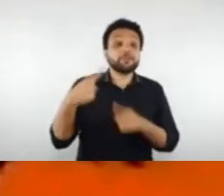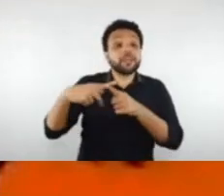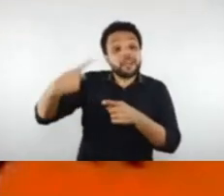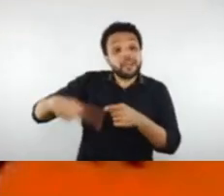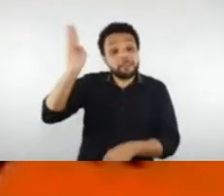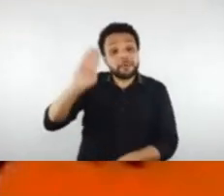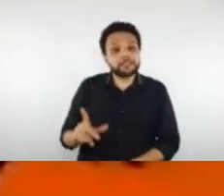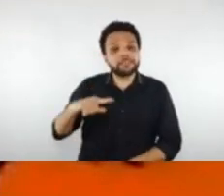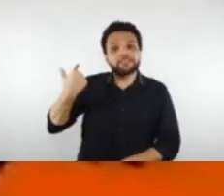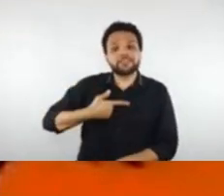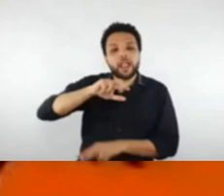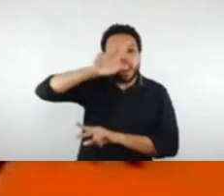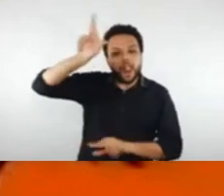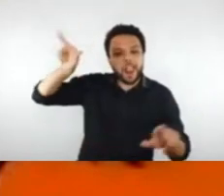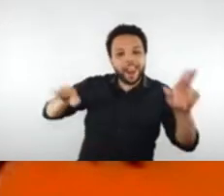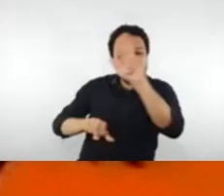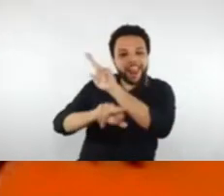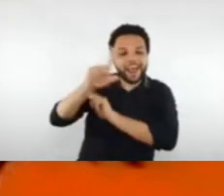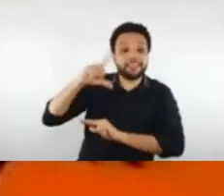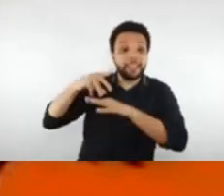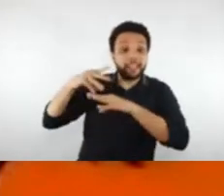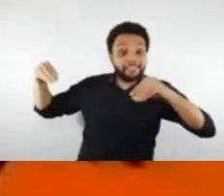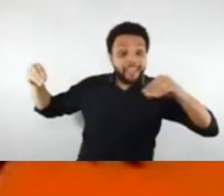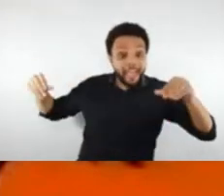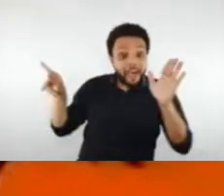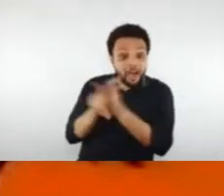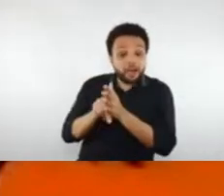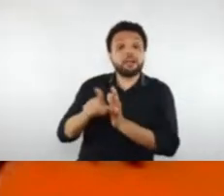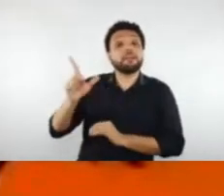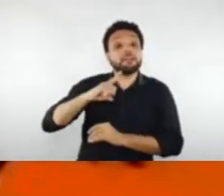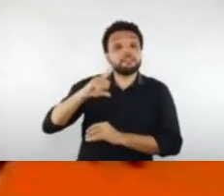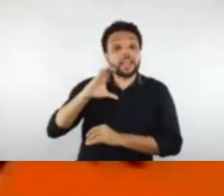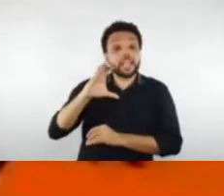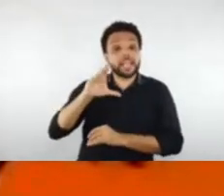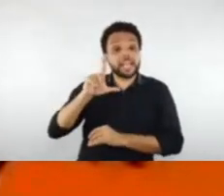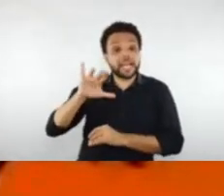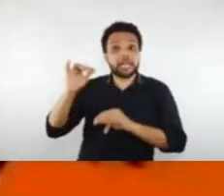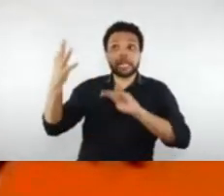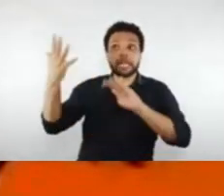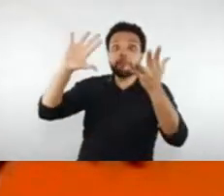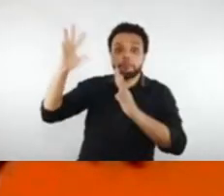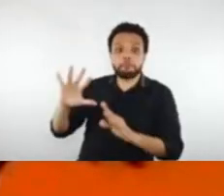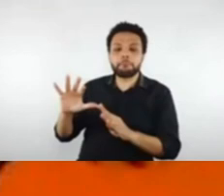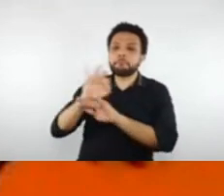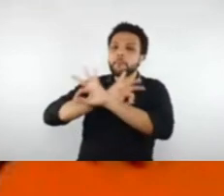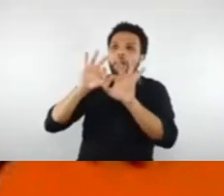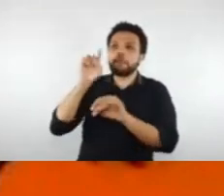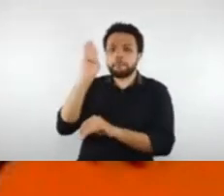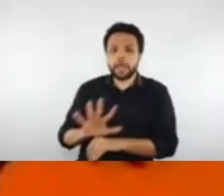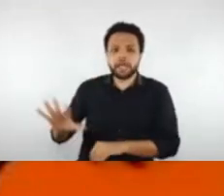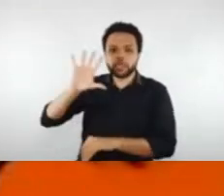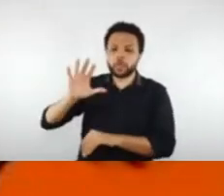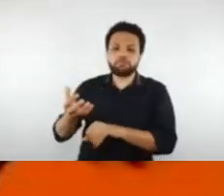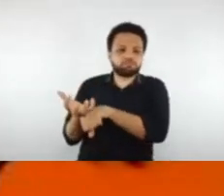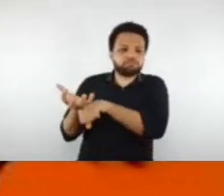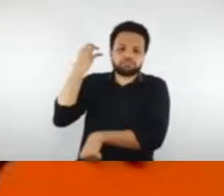terra, a gente tem um clima excelente, a gente tem várias características muito boas, né? E eu